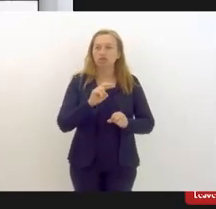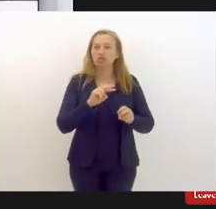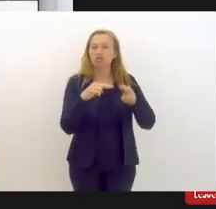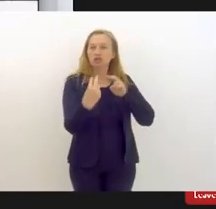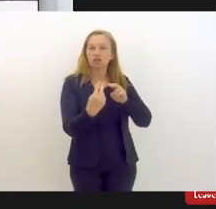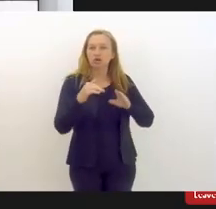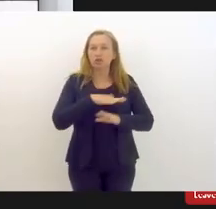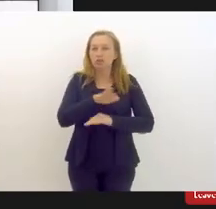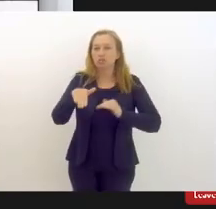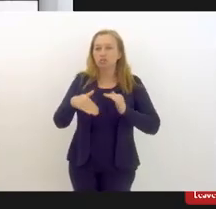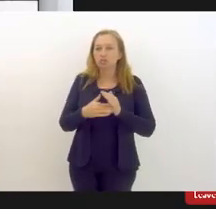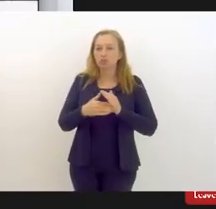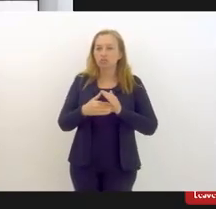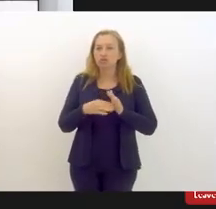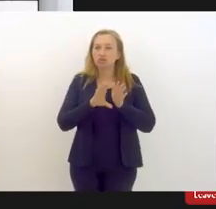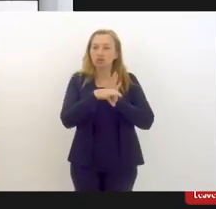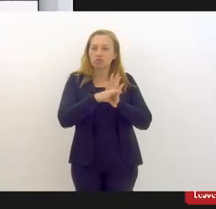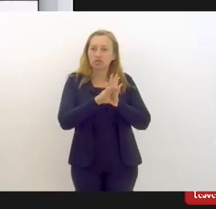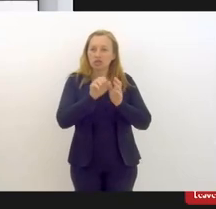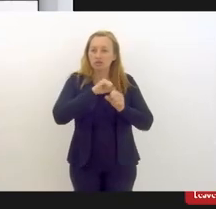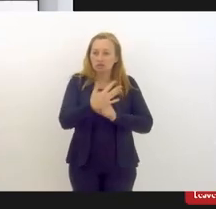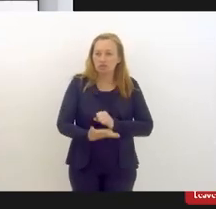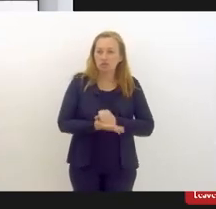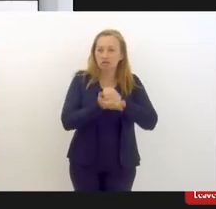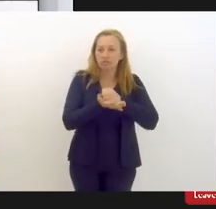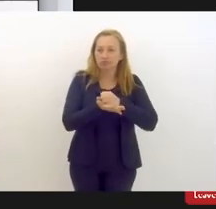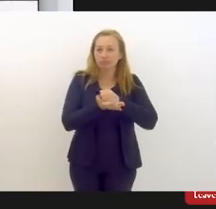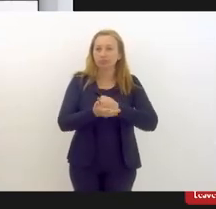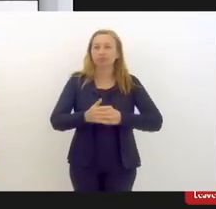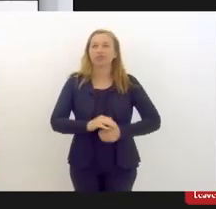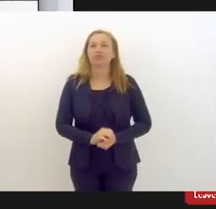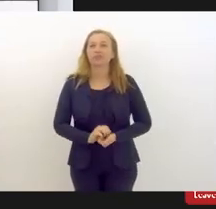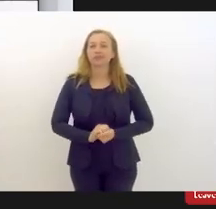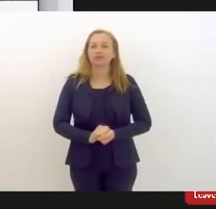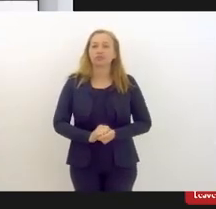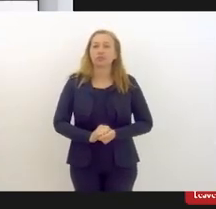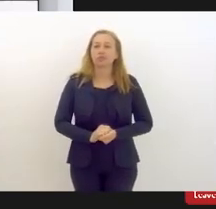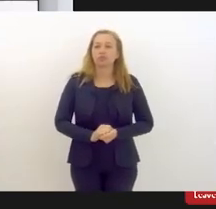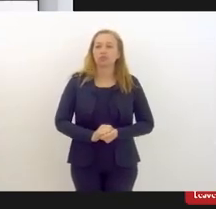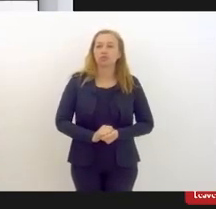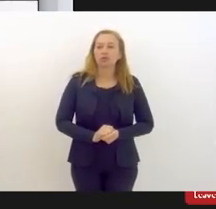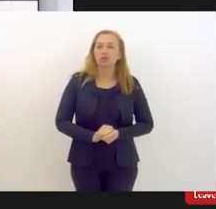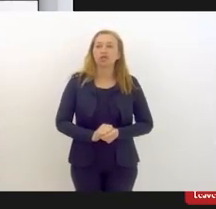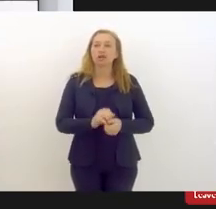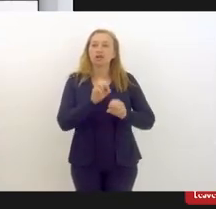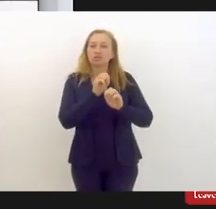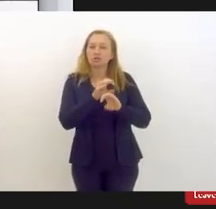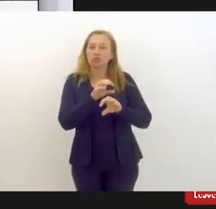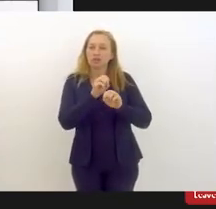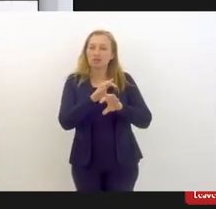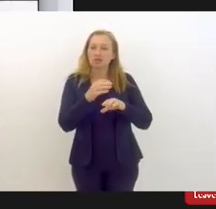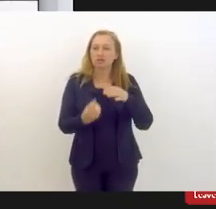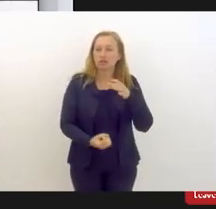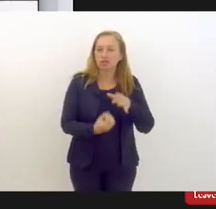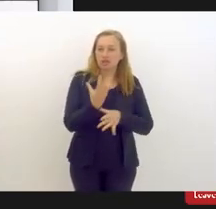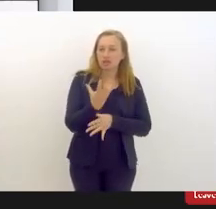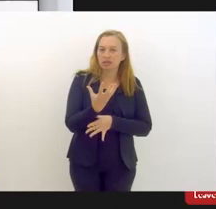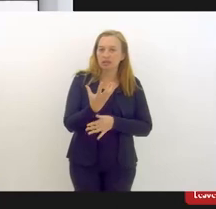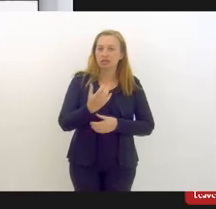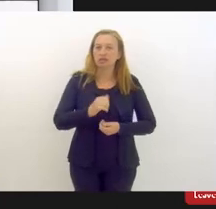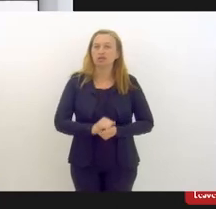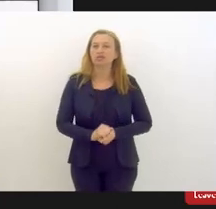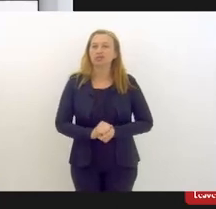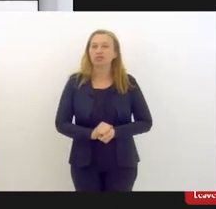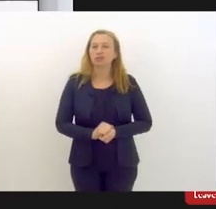é uma outra atuação de formação docente. Cultura digital e educação criativa, um curso em parceria